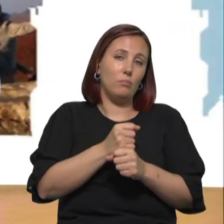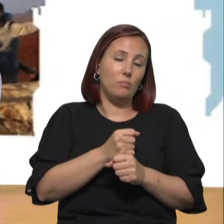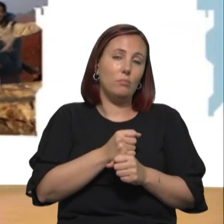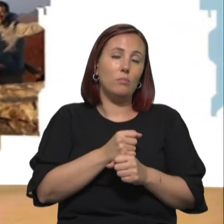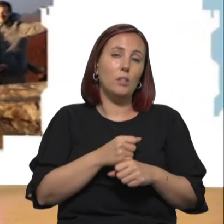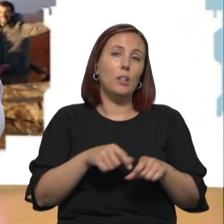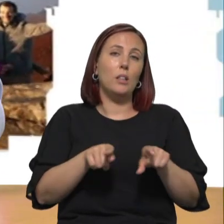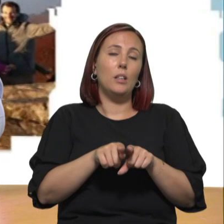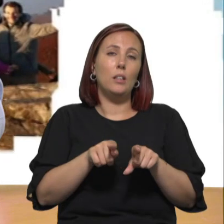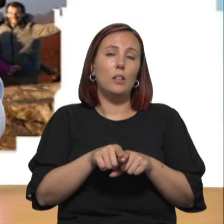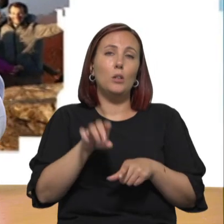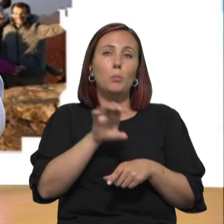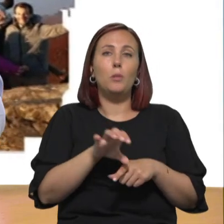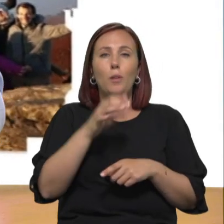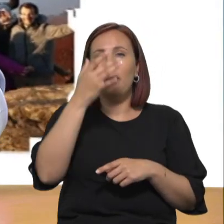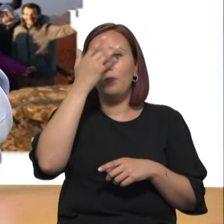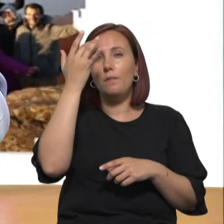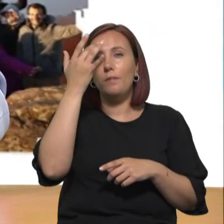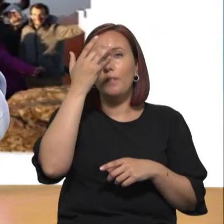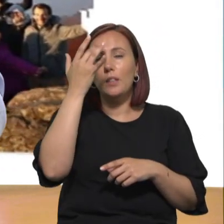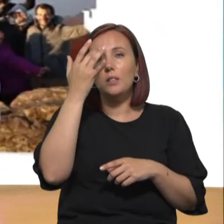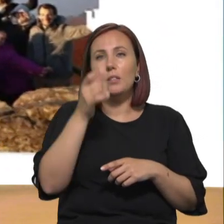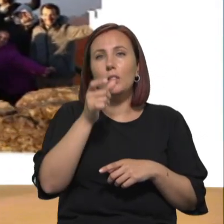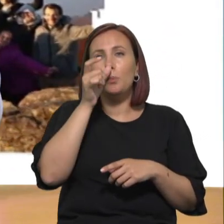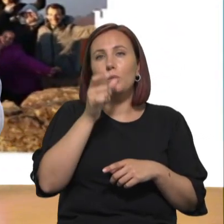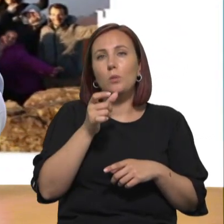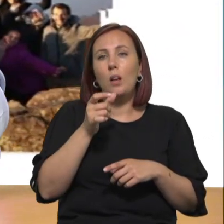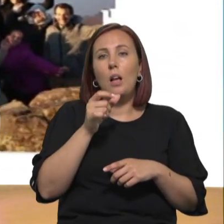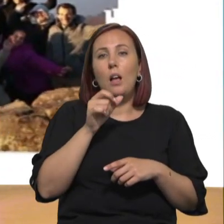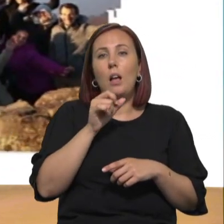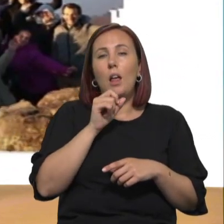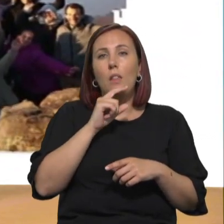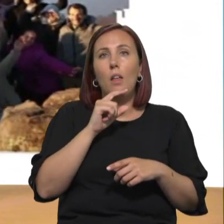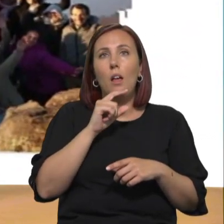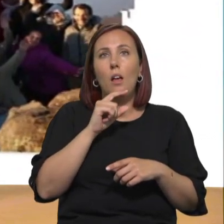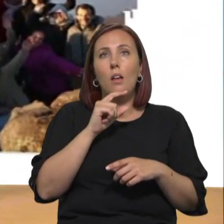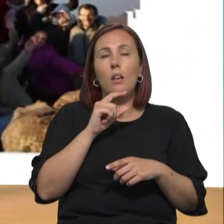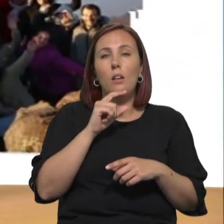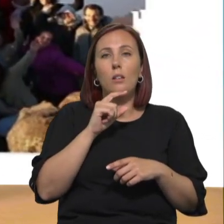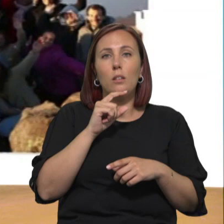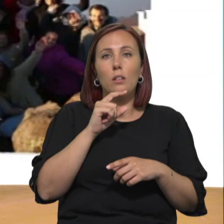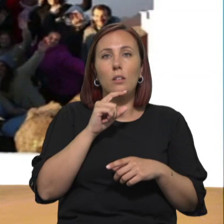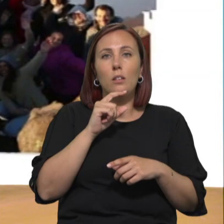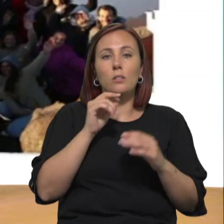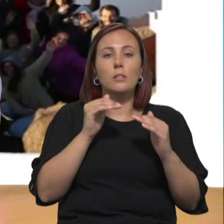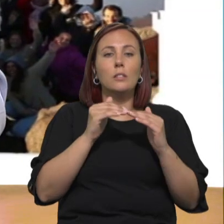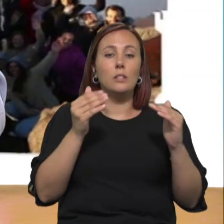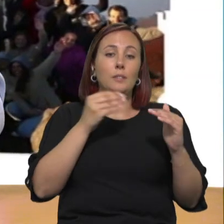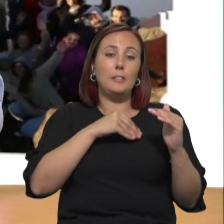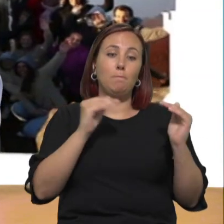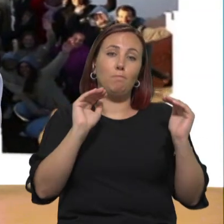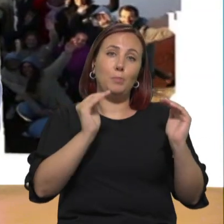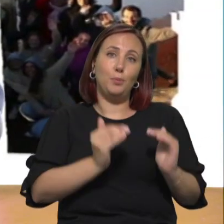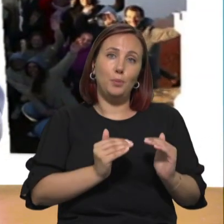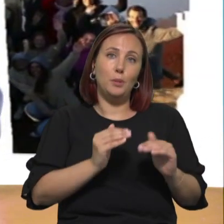forma muito fácil de os trabalhadores reduzirem o seu nível de vencimentos, não